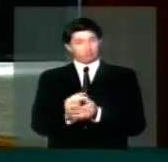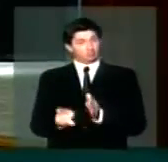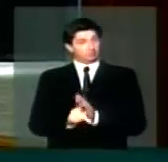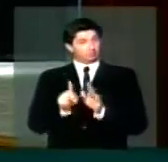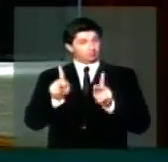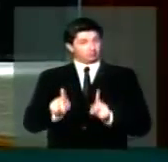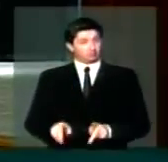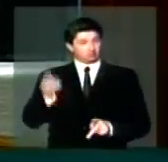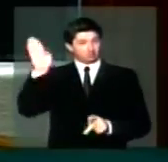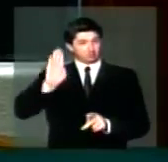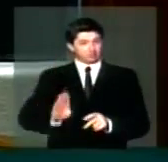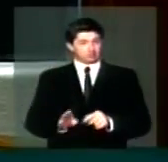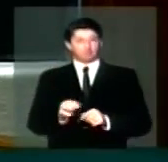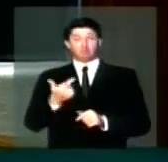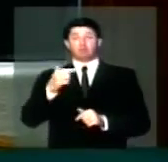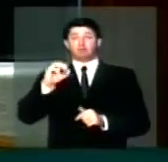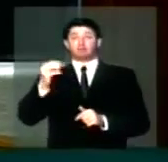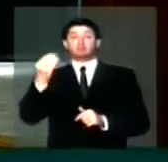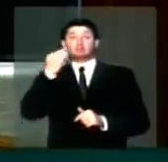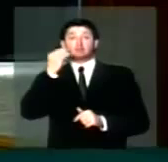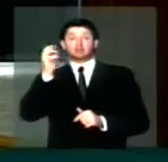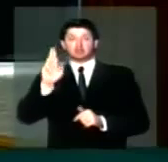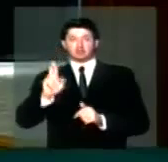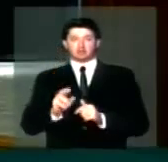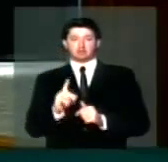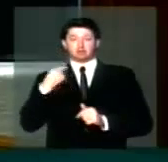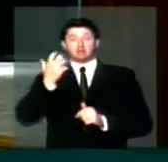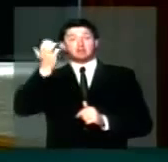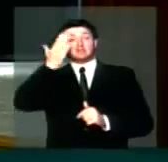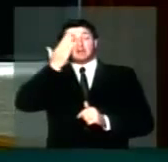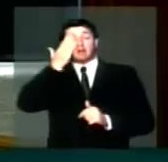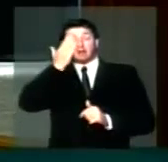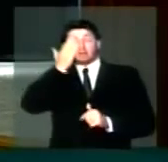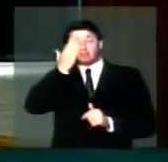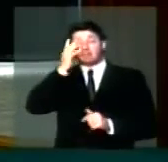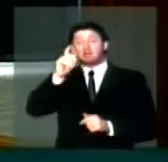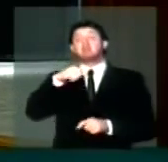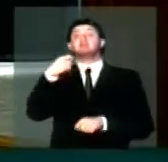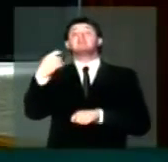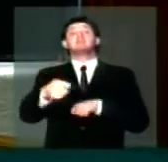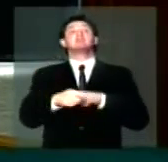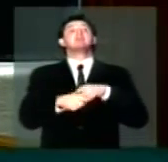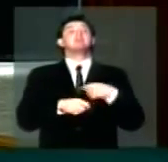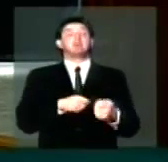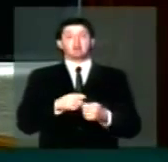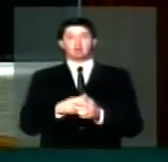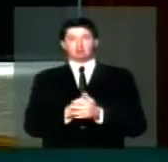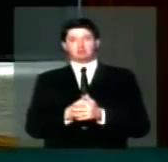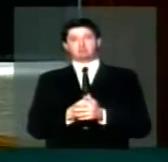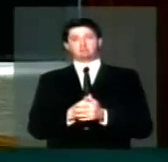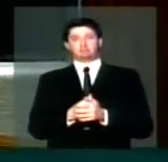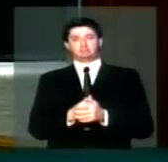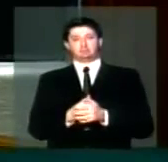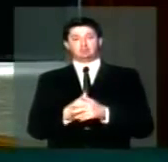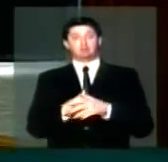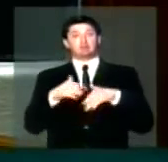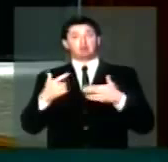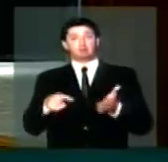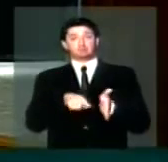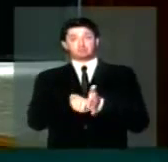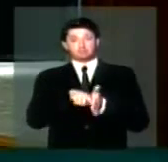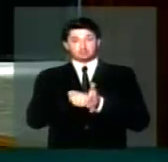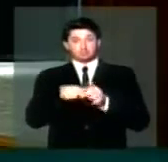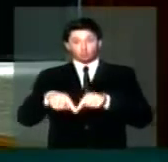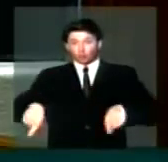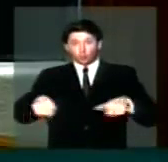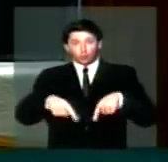brasileiros, 20 bilhões de reais, que nós queremos saber quem são, senhor presidente. E além de